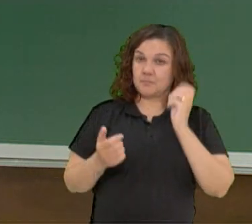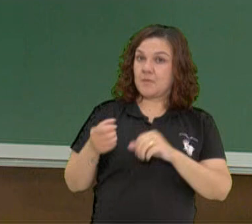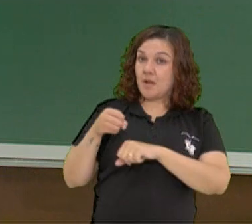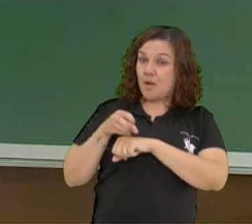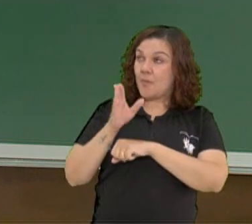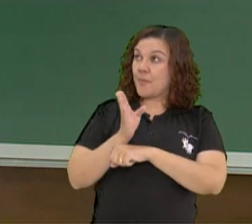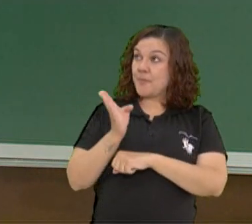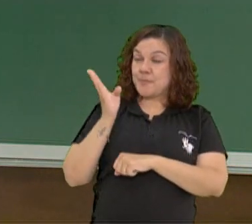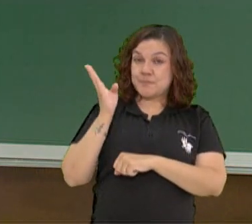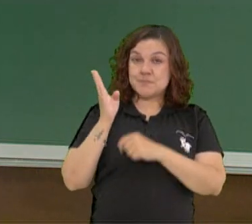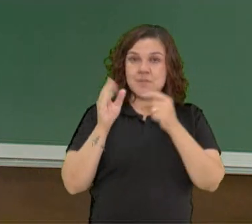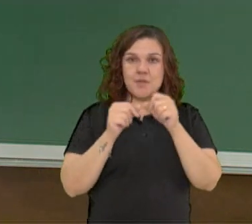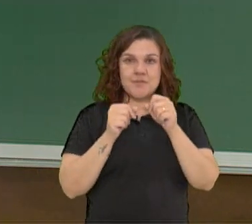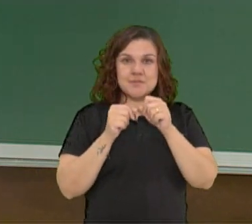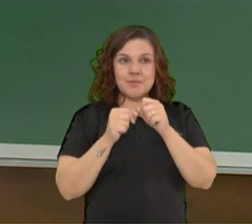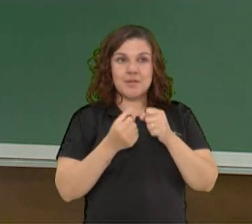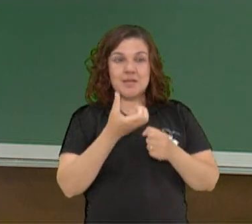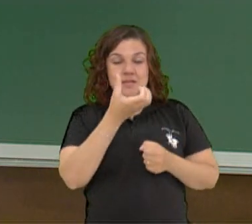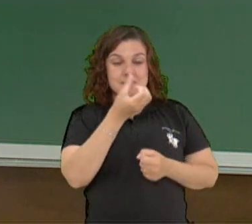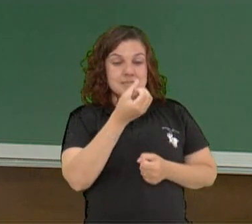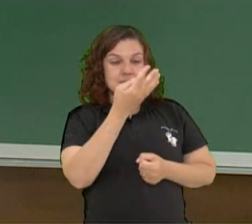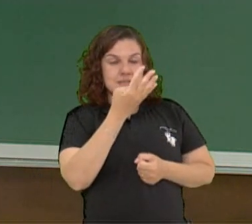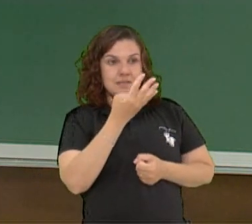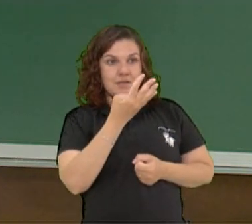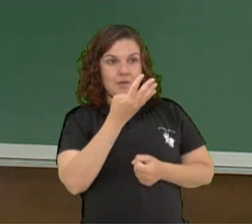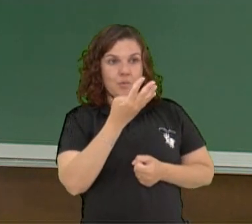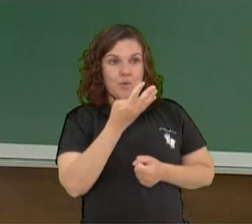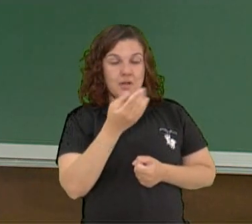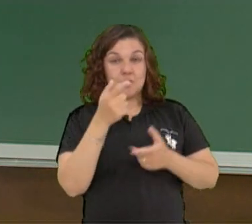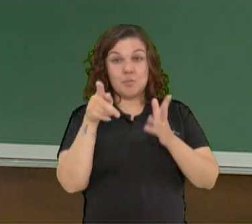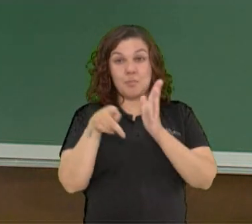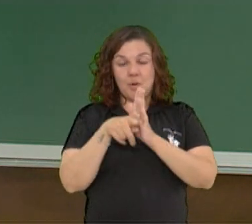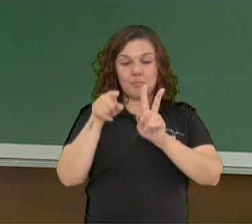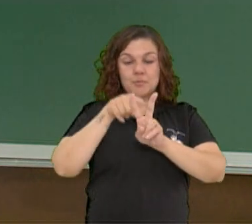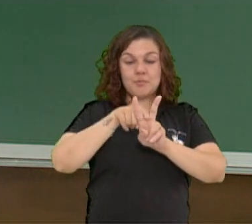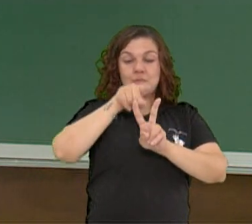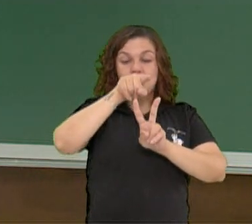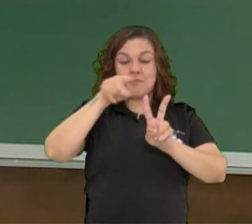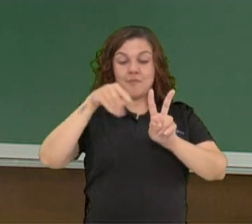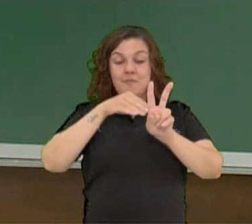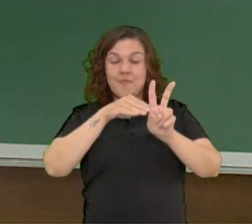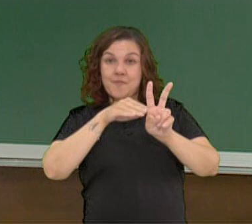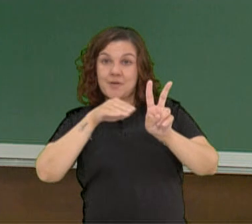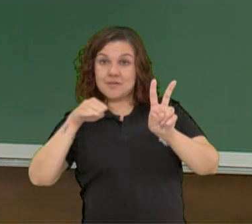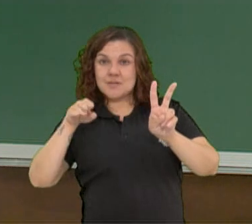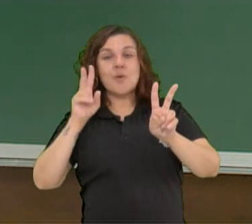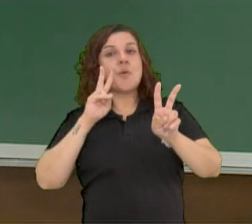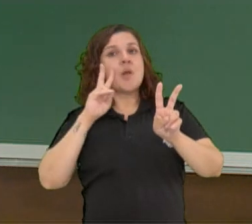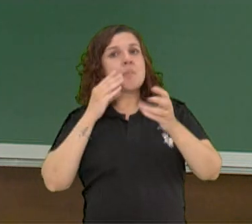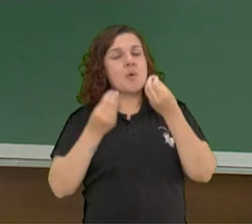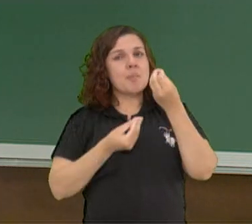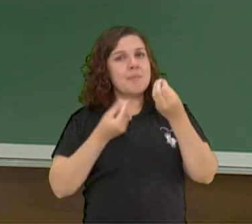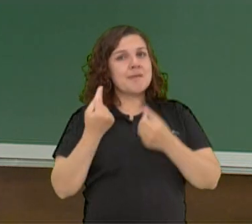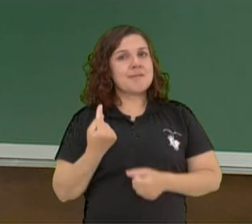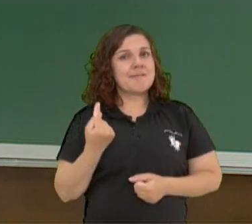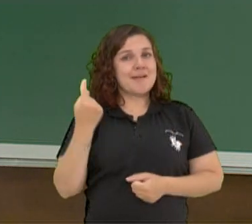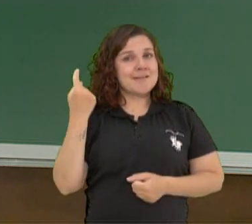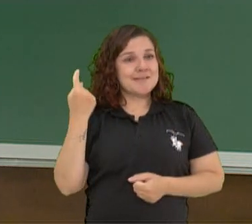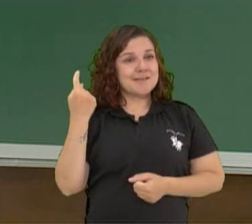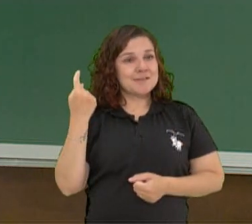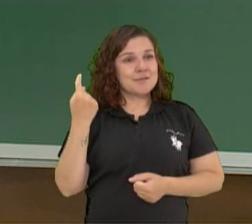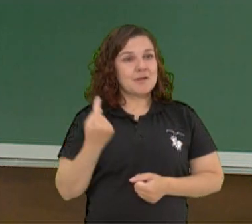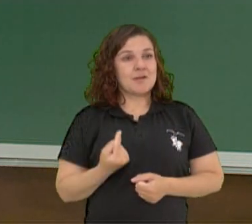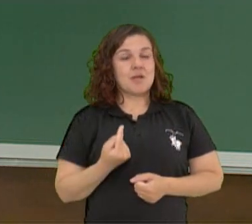que eu dou para vocês é escrever 64 décimos de milésimo na forma de uma fração decimal. Lembra como é que faz isso? Então, eu